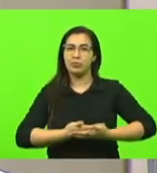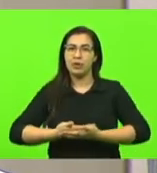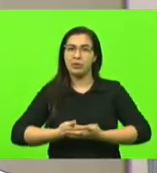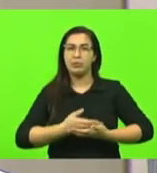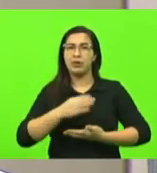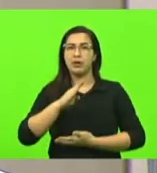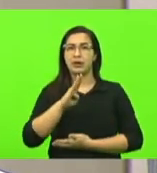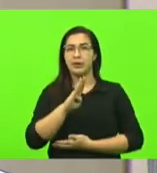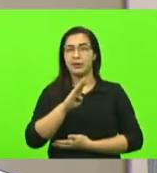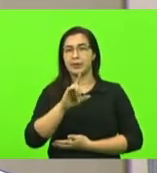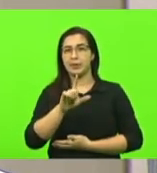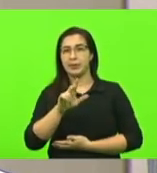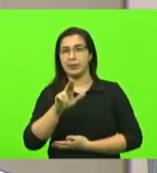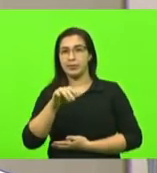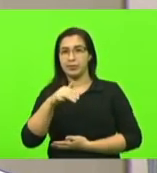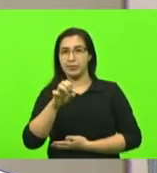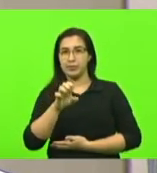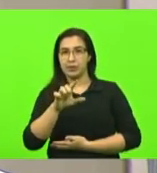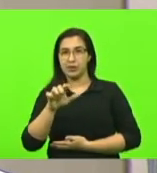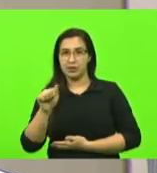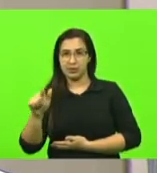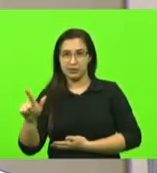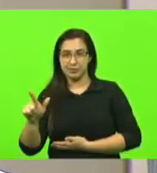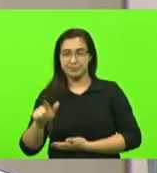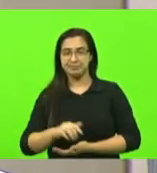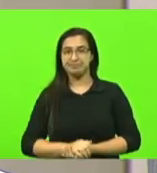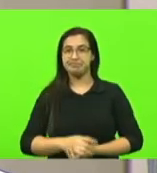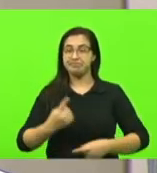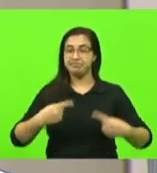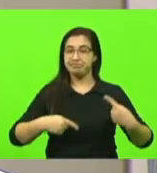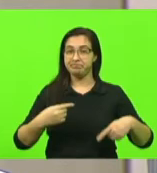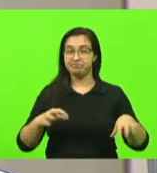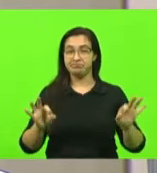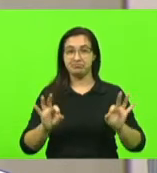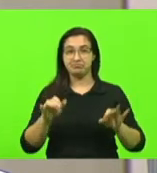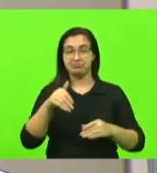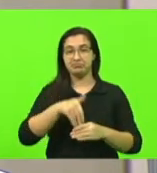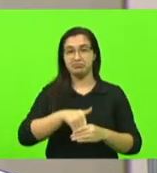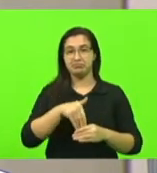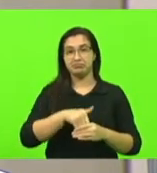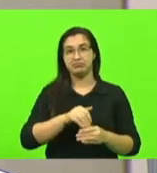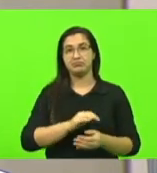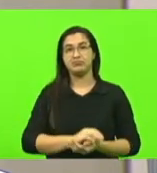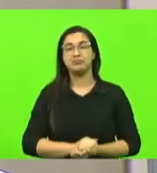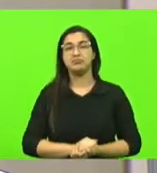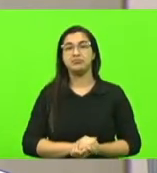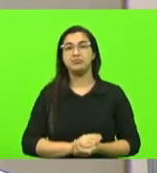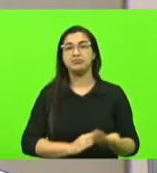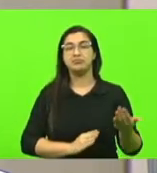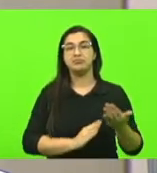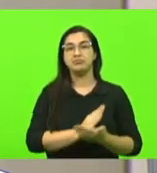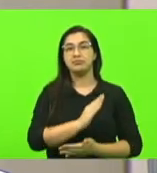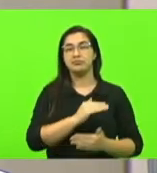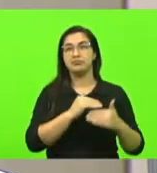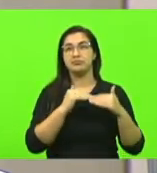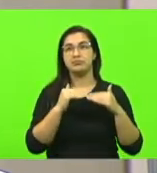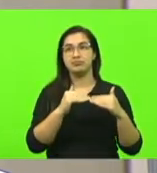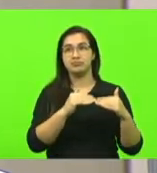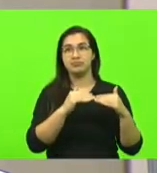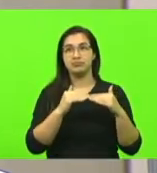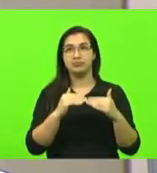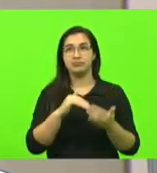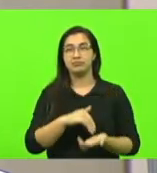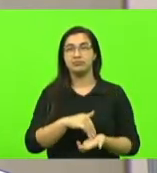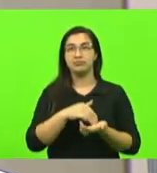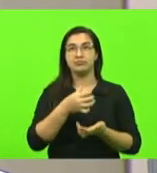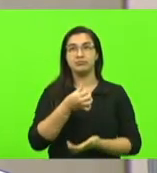Blumenau. Em discussão. Não havendo quem queira discutir, é em votação. Deputados que aprovam, permaneçam como se encontra. Aprovado por unanimidade.